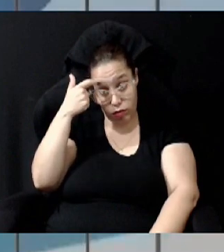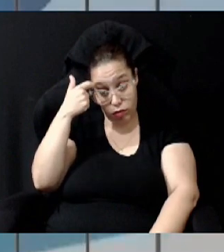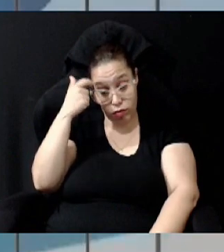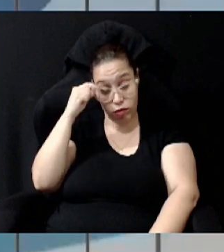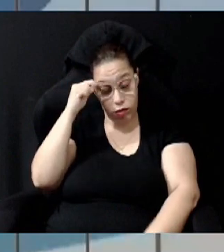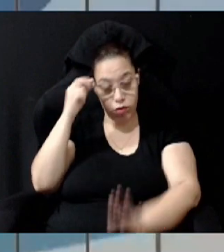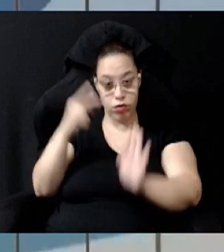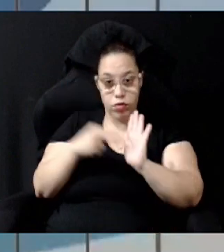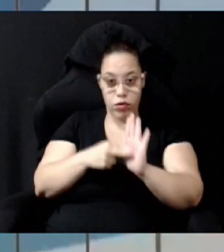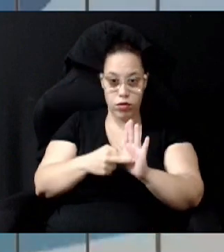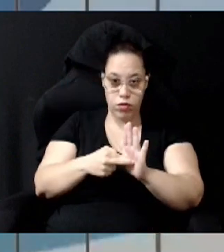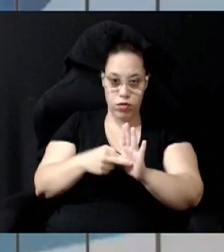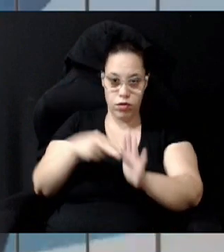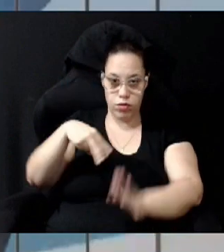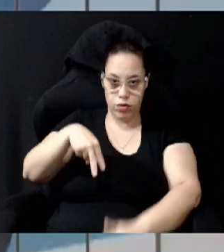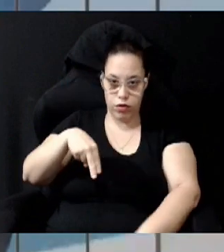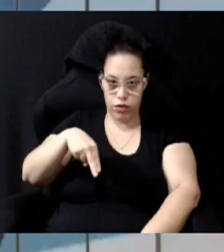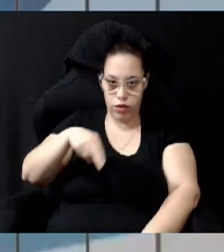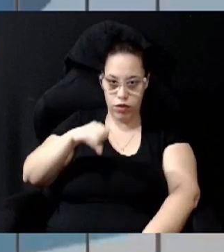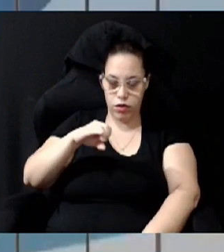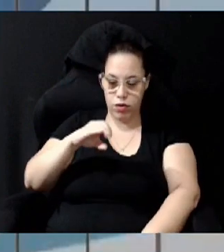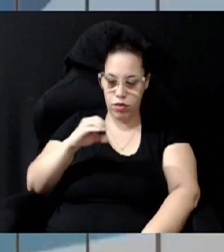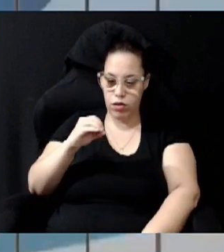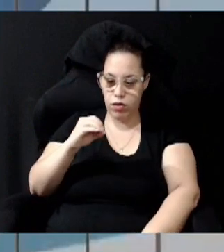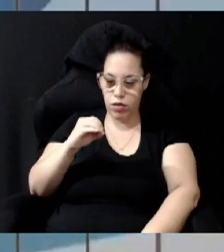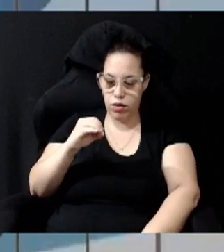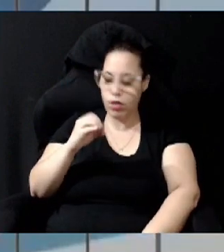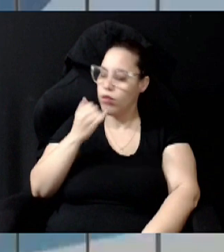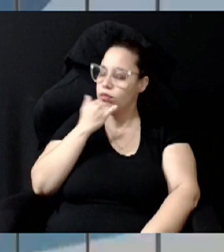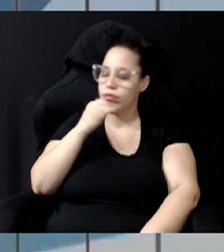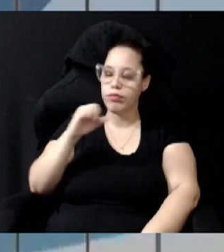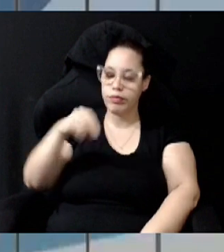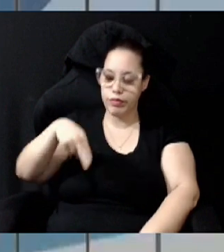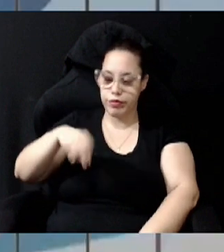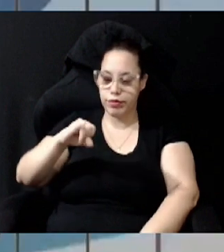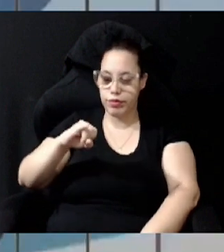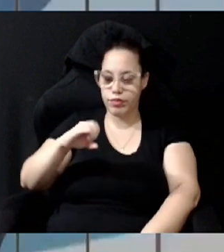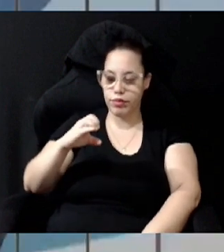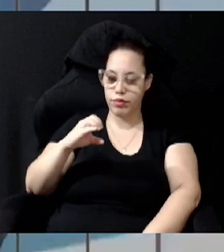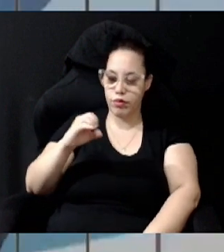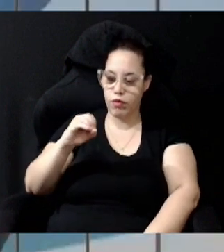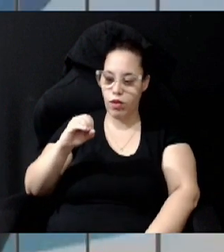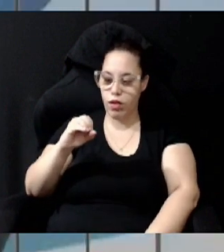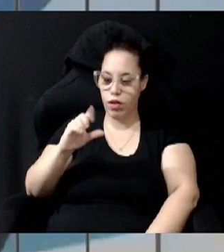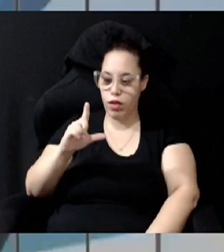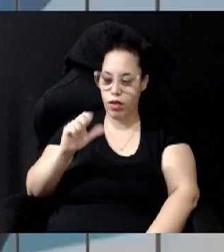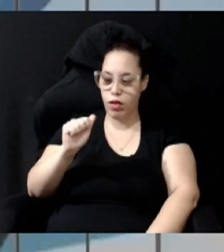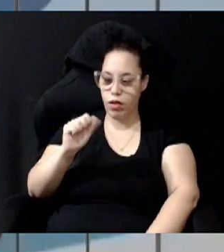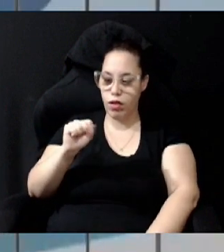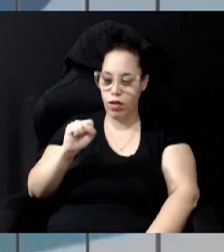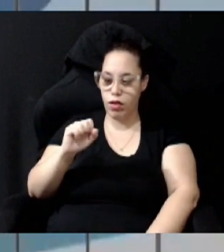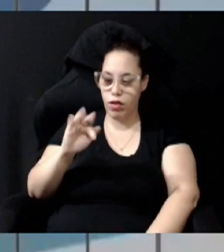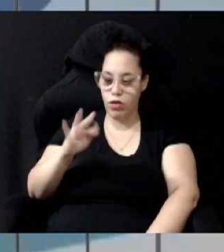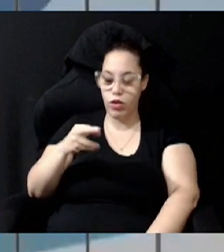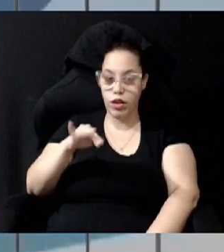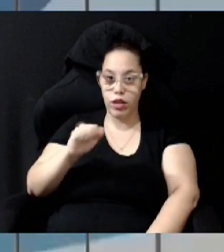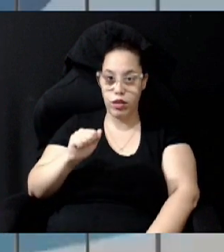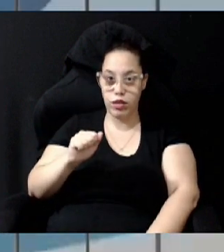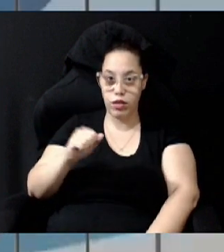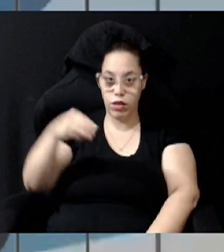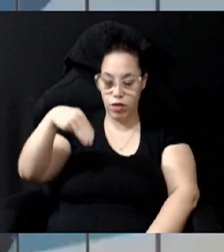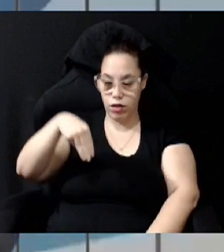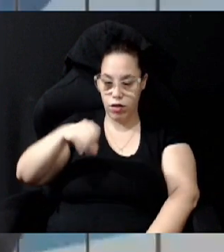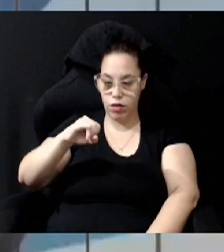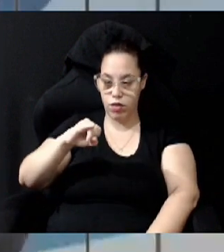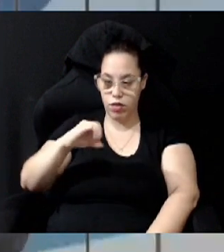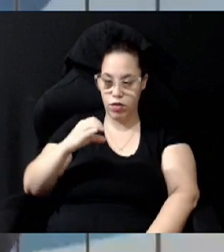Nicolas Ferreira e da ex-primeira-dama Michele Bolsonaro, eles são da